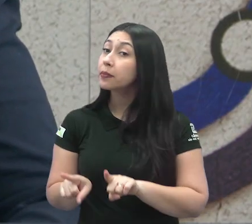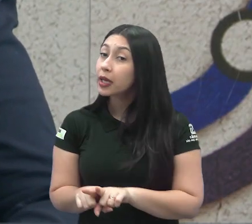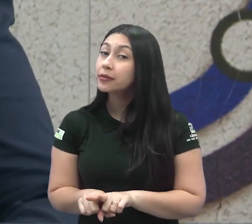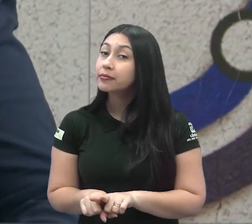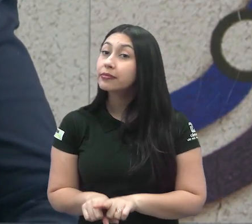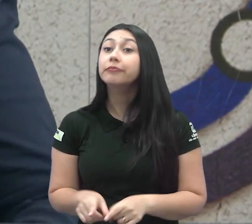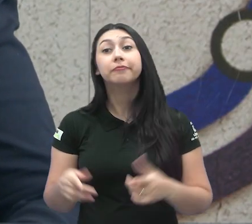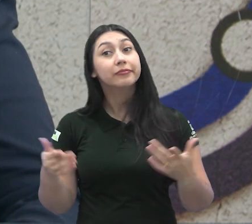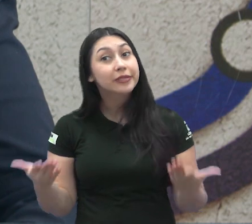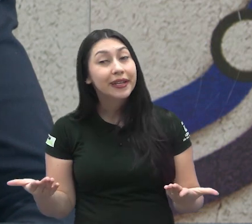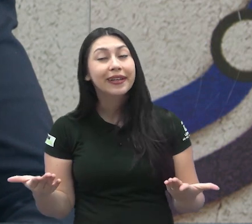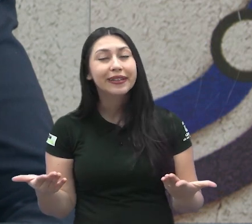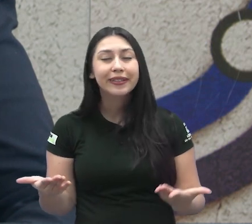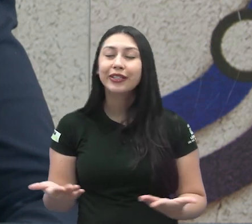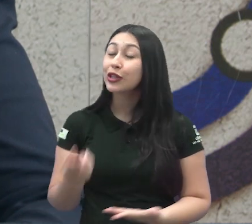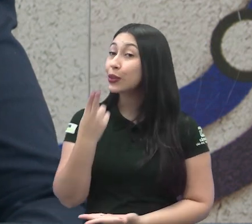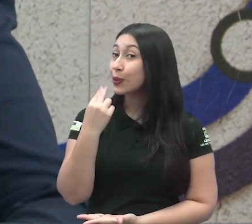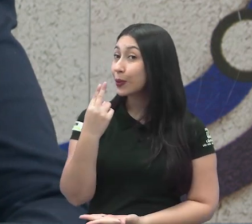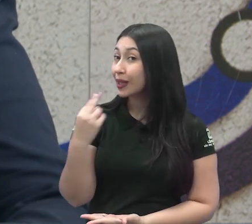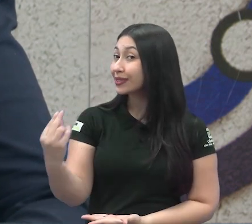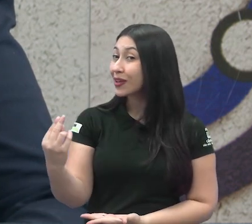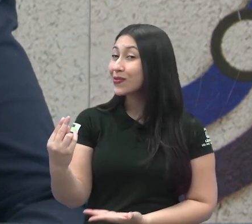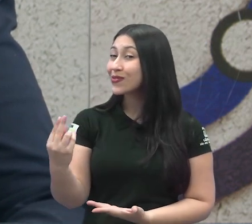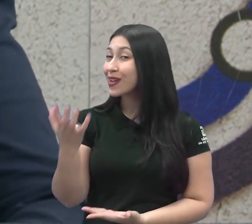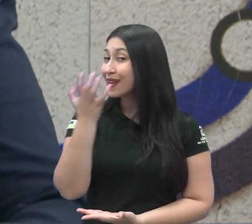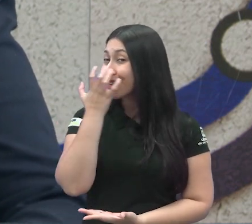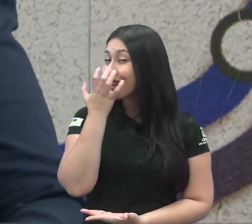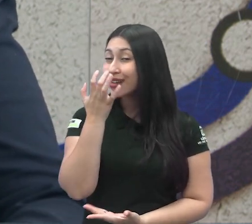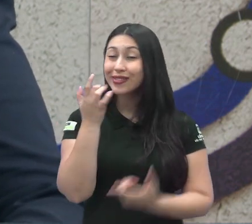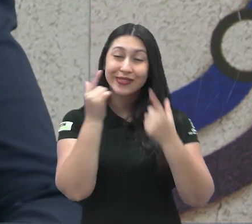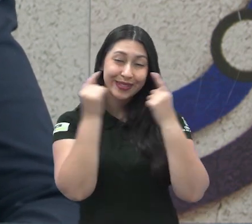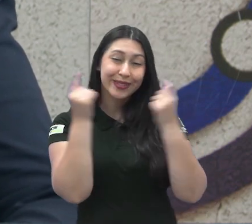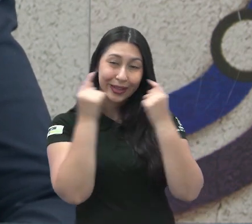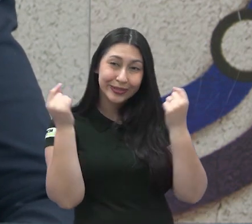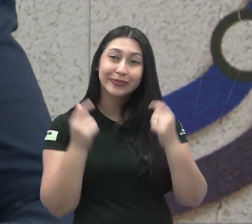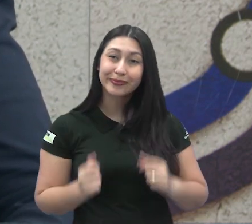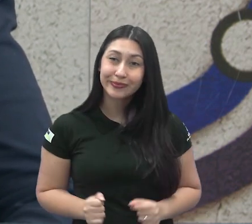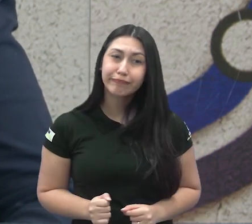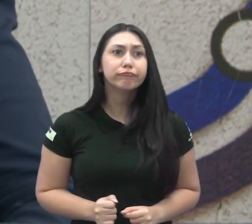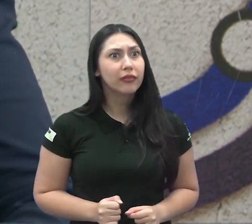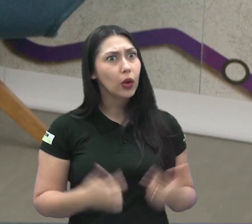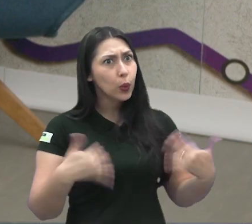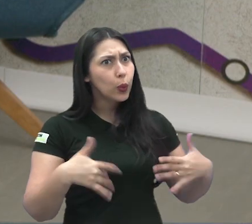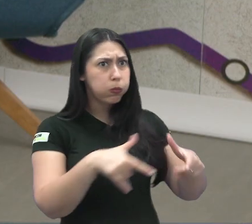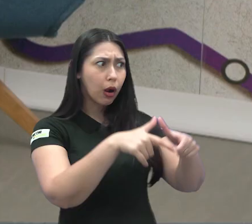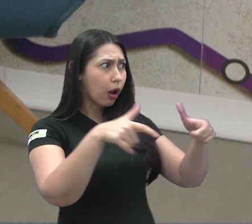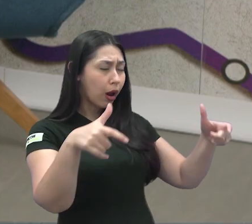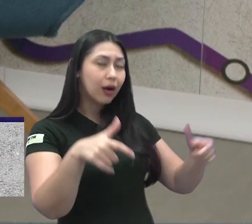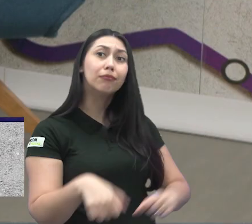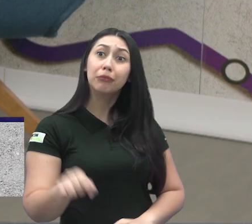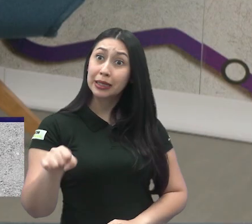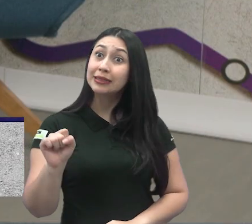e também na nutrição dos nossos queridos pets, dos nossos cães e gatos. É bem abrangente, Bruna? É